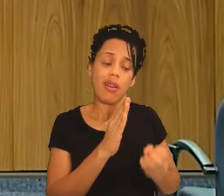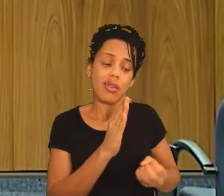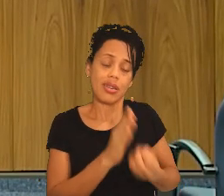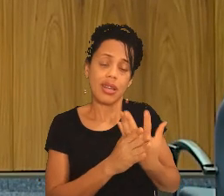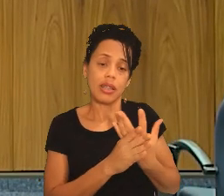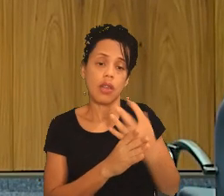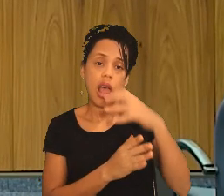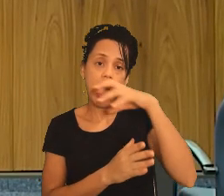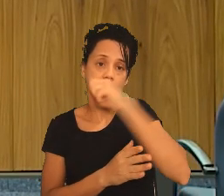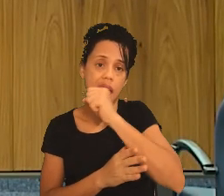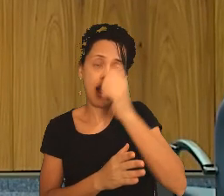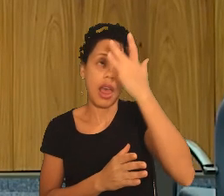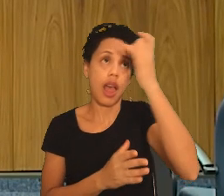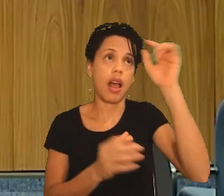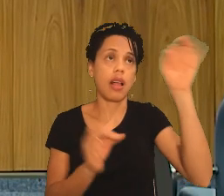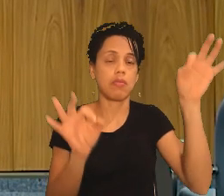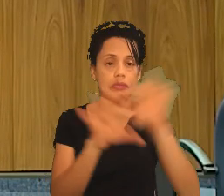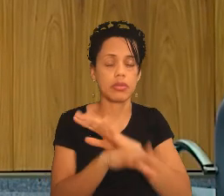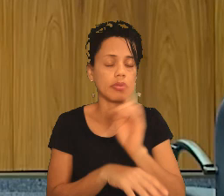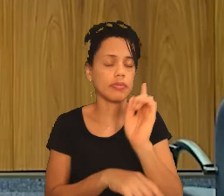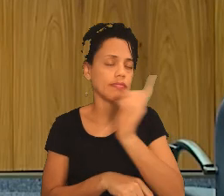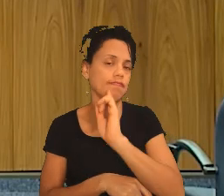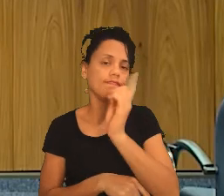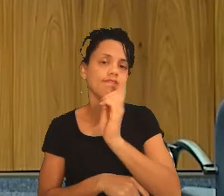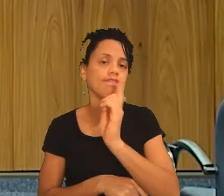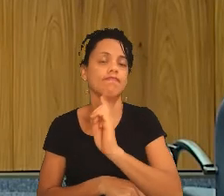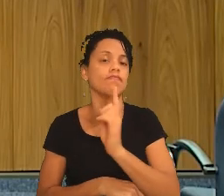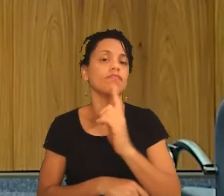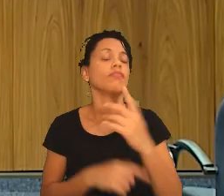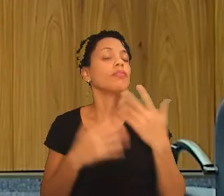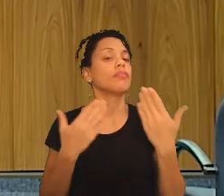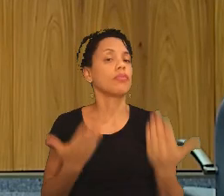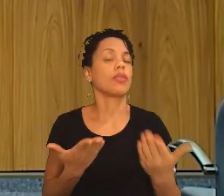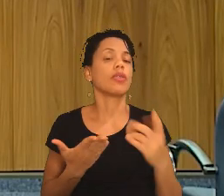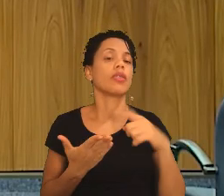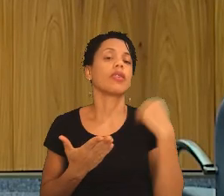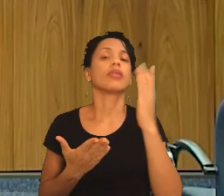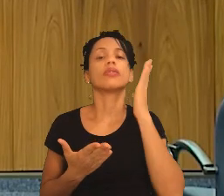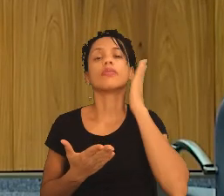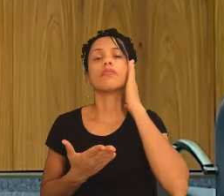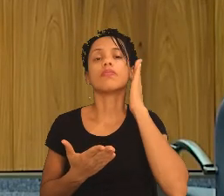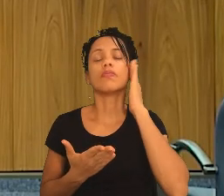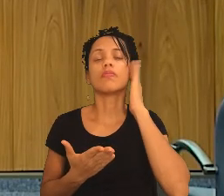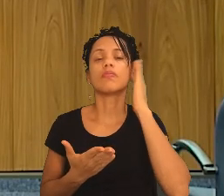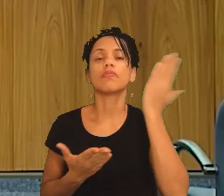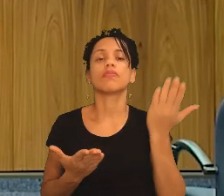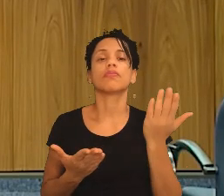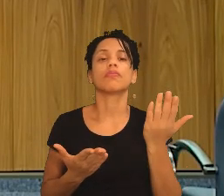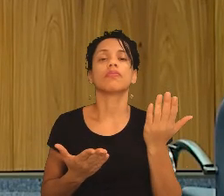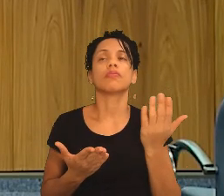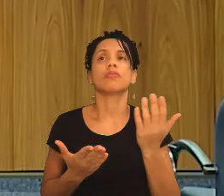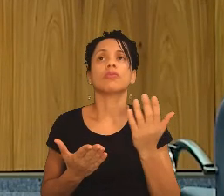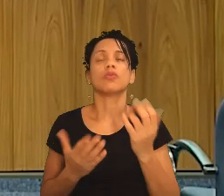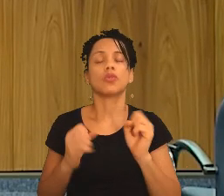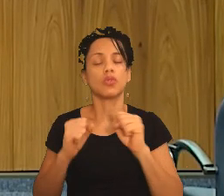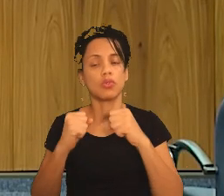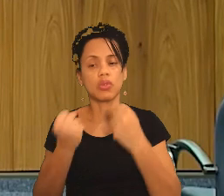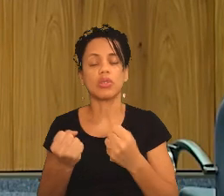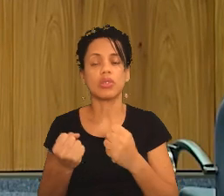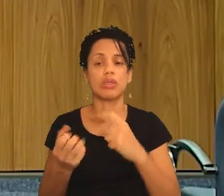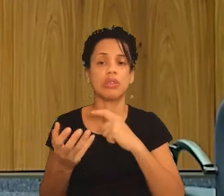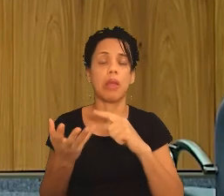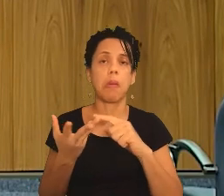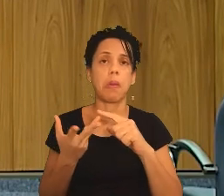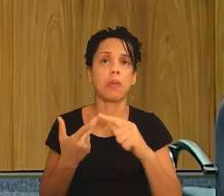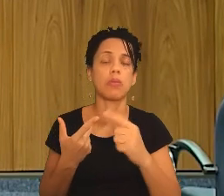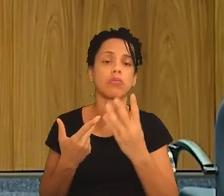quanto que a gente precisa caminhar. Acho que o Vitor tem razão quando ele diz que isso é um processo, né? Isso é uma construção